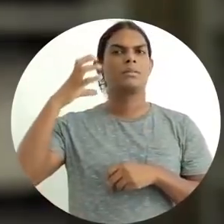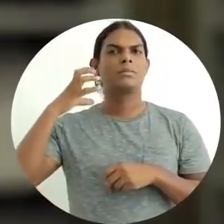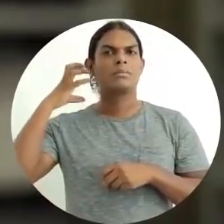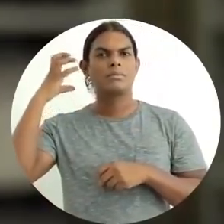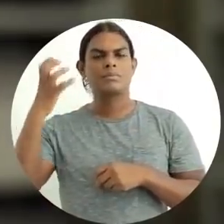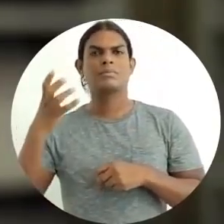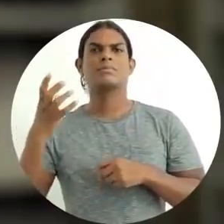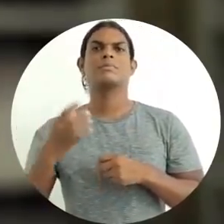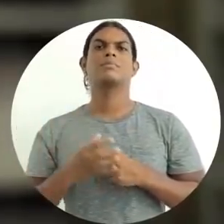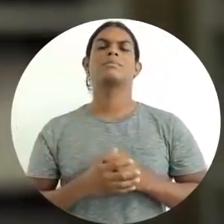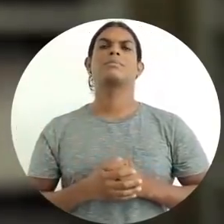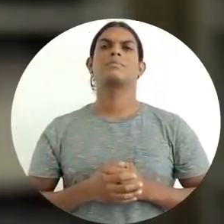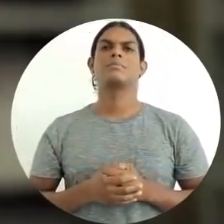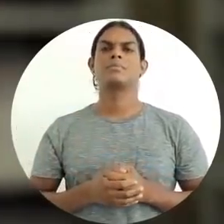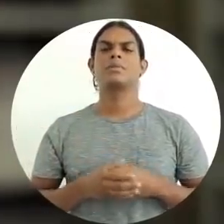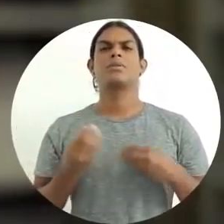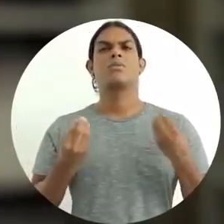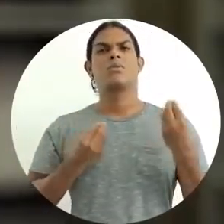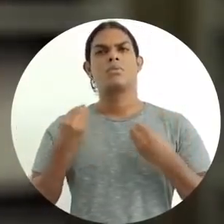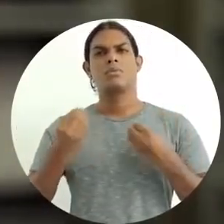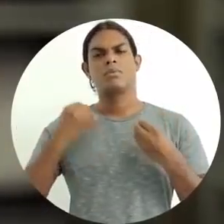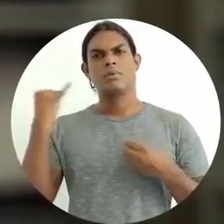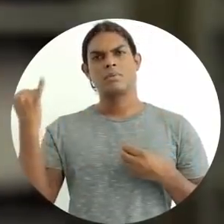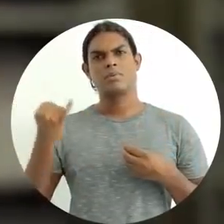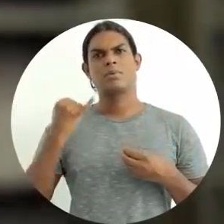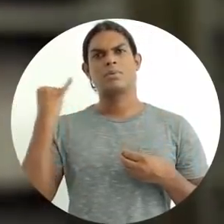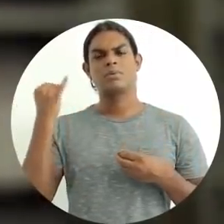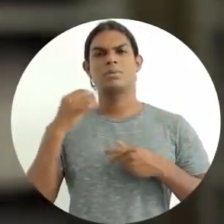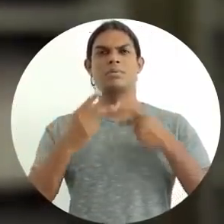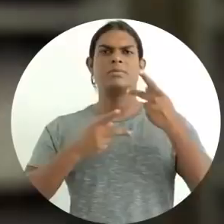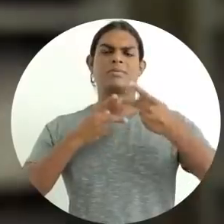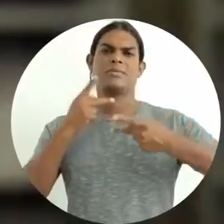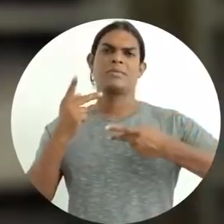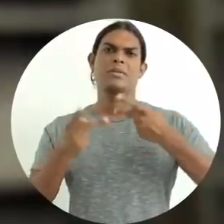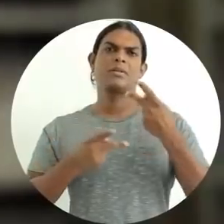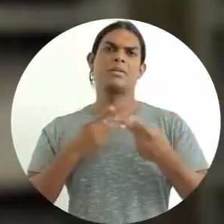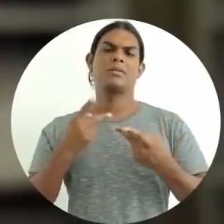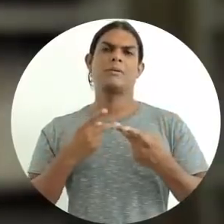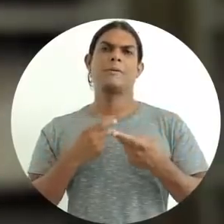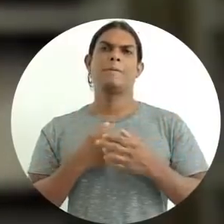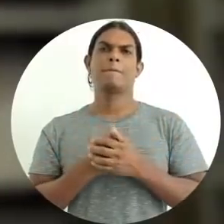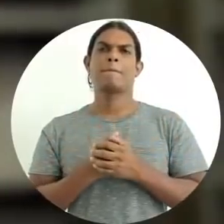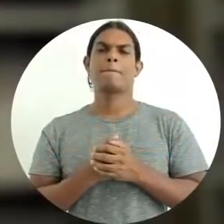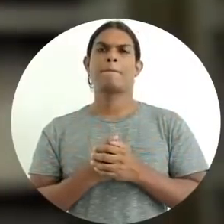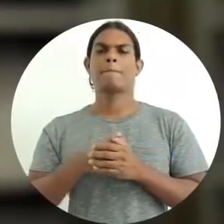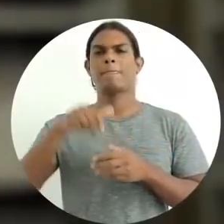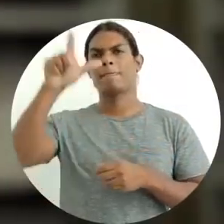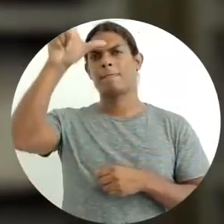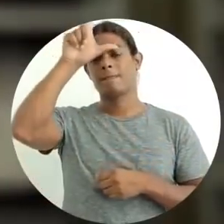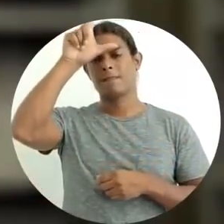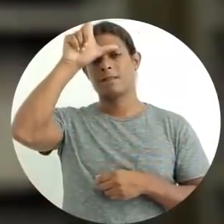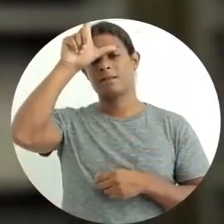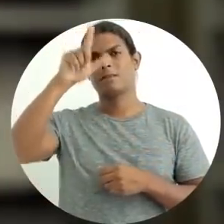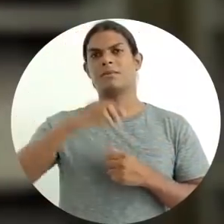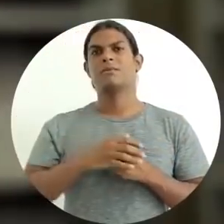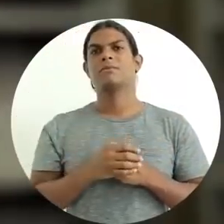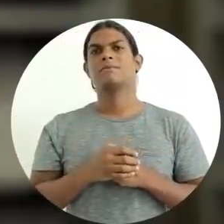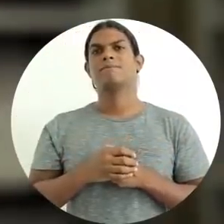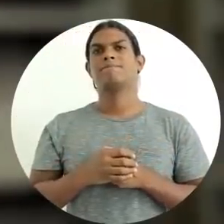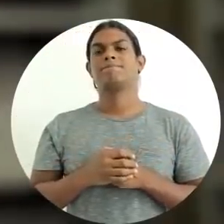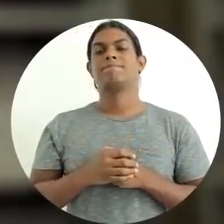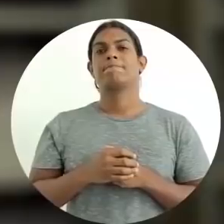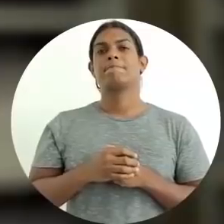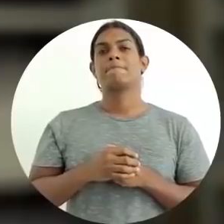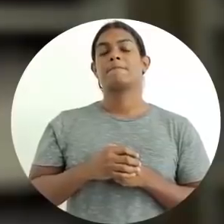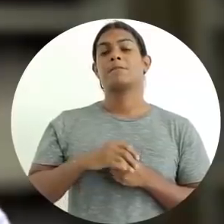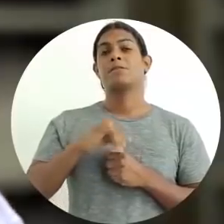as belas canções. Como é interessante falar sobre o contexto da própria liderança.